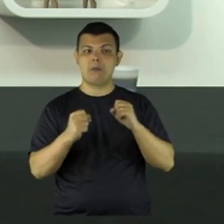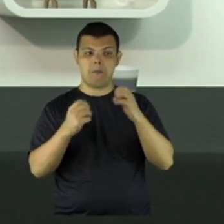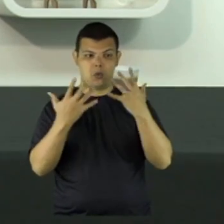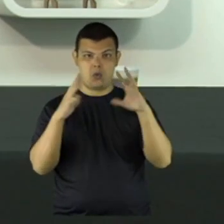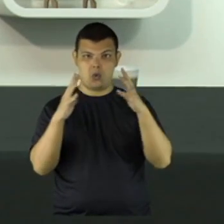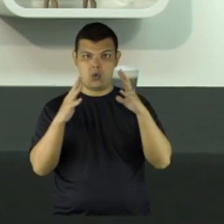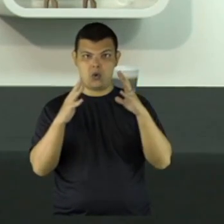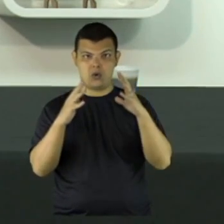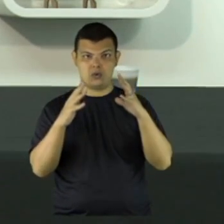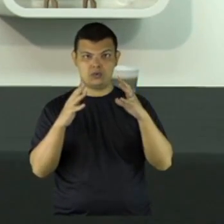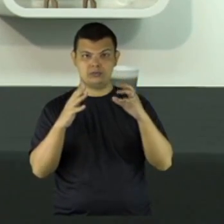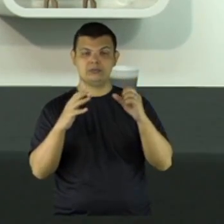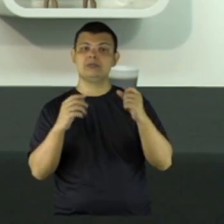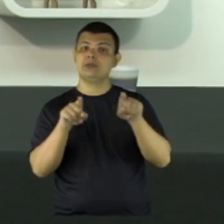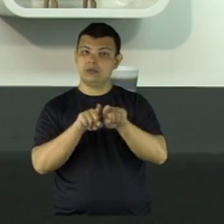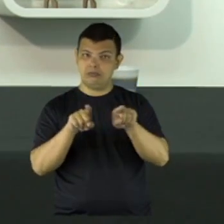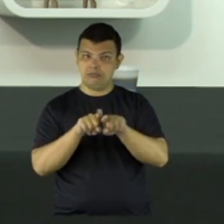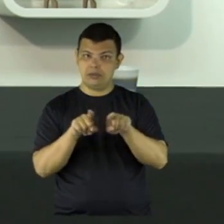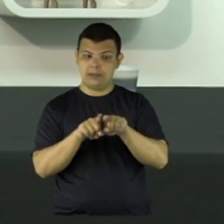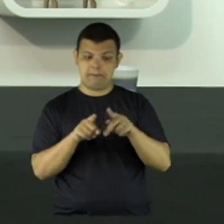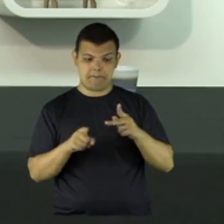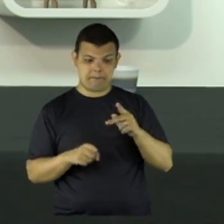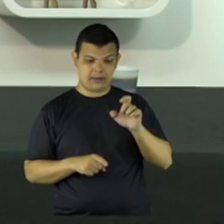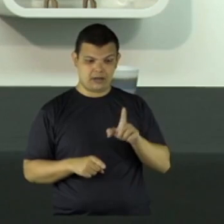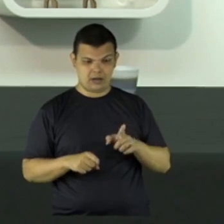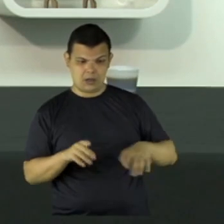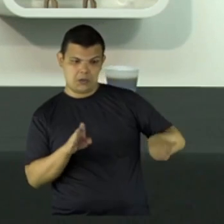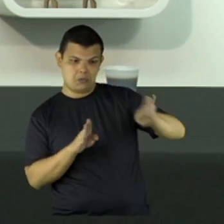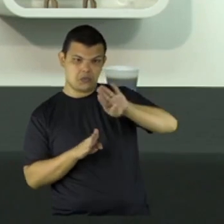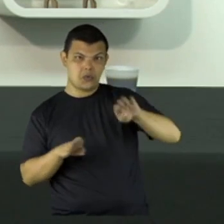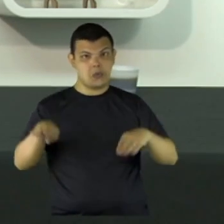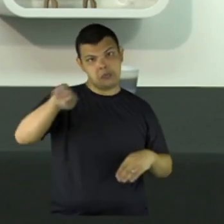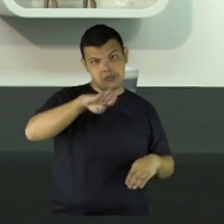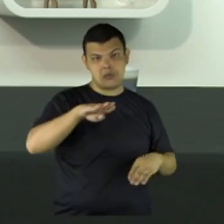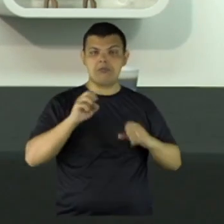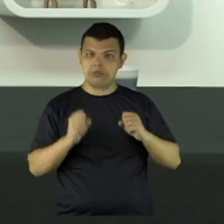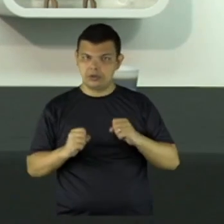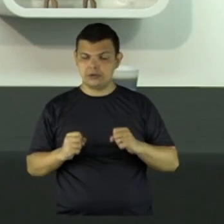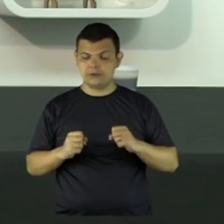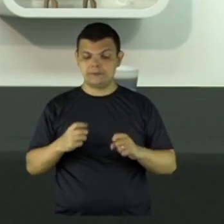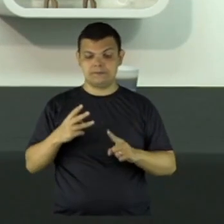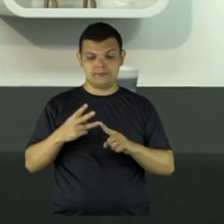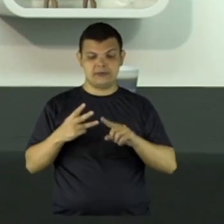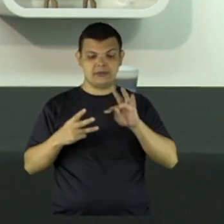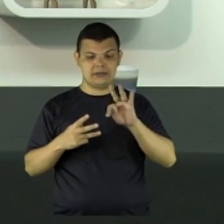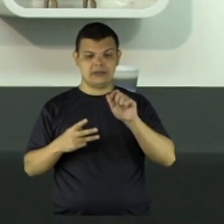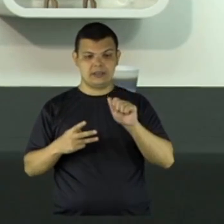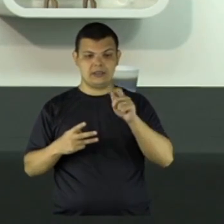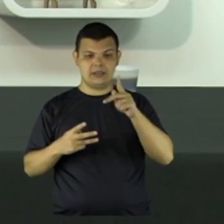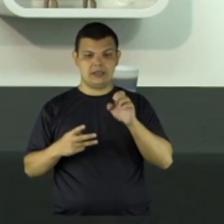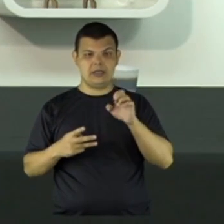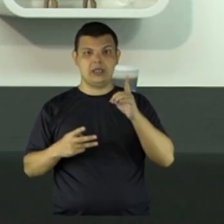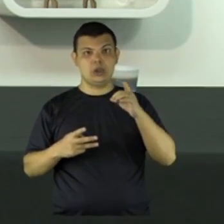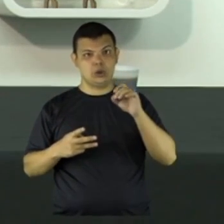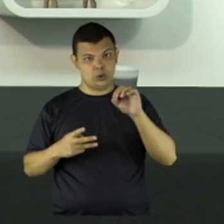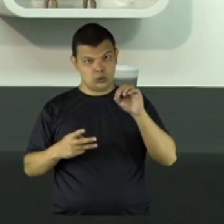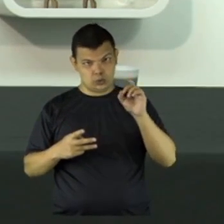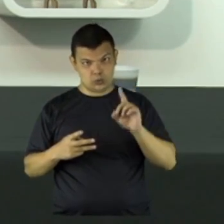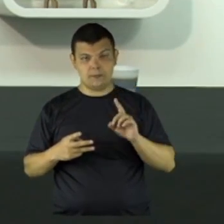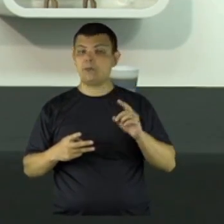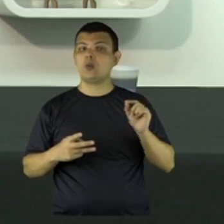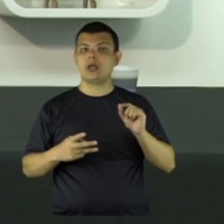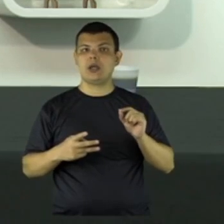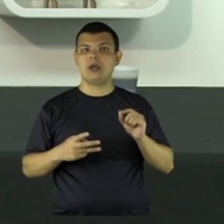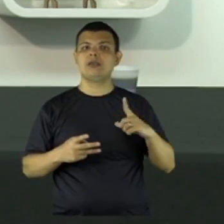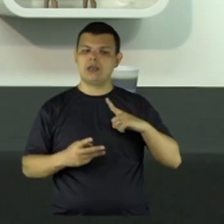punho, socos e também golpes de perna, chutes. A gente tem o taekwondo que faz uma mistura